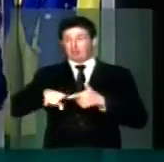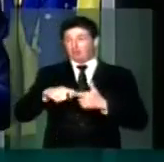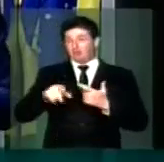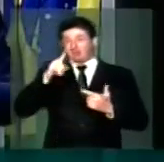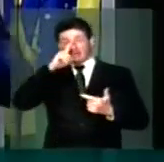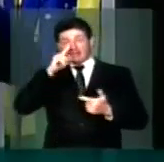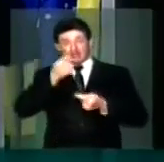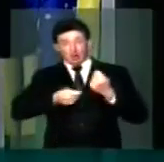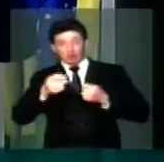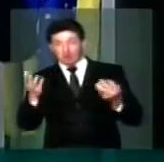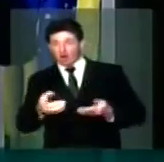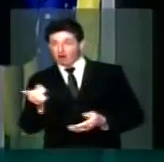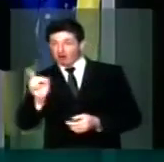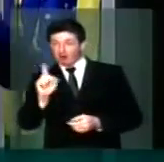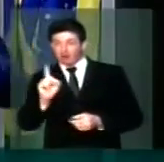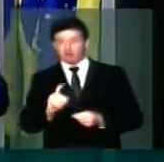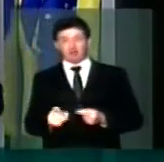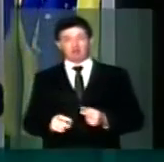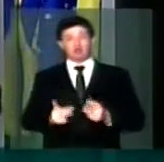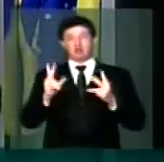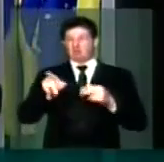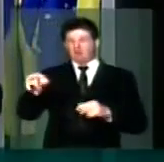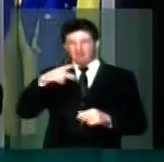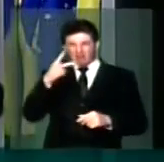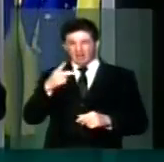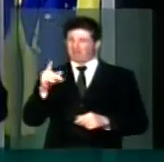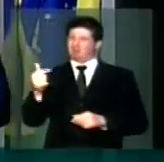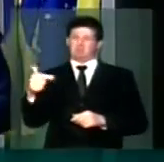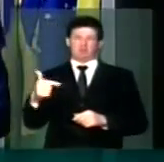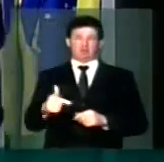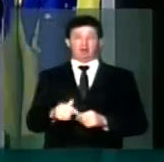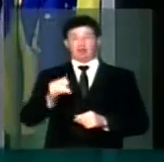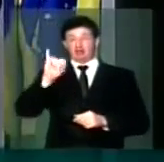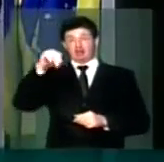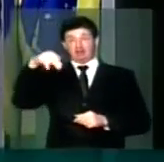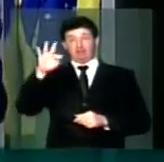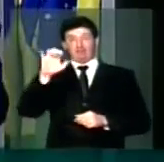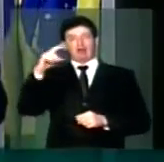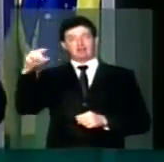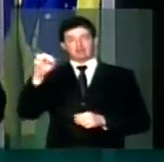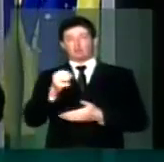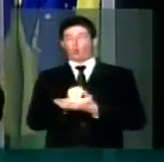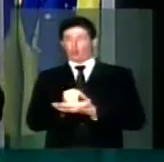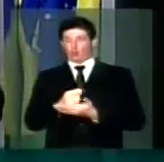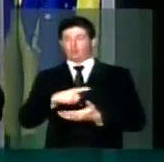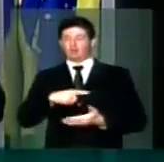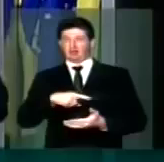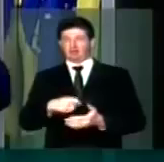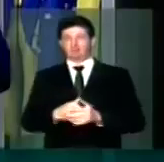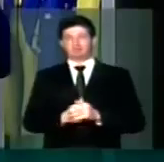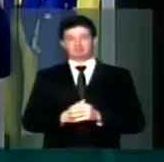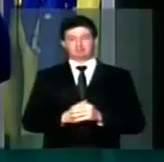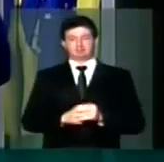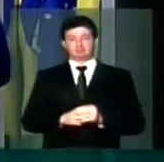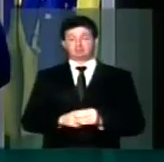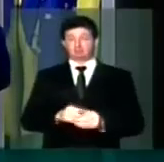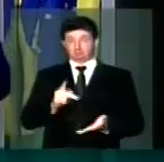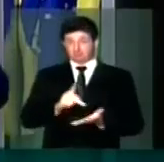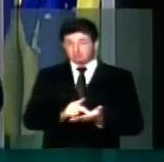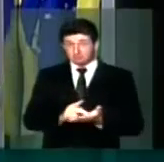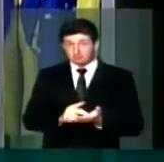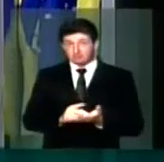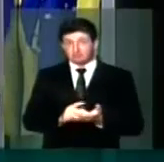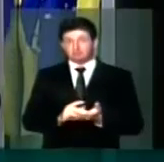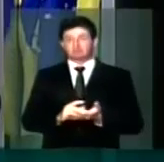de crise na proporção que eles falam. A inflação está sob controle. A